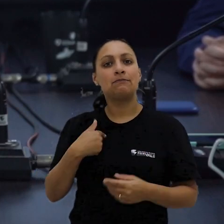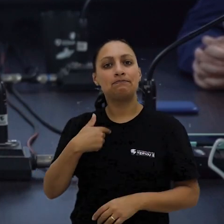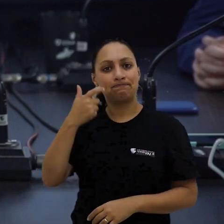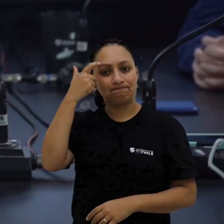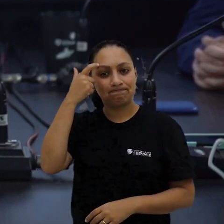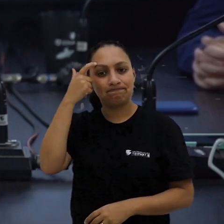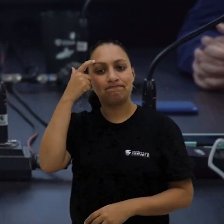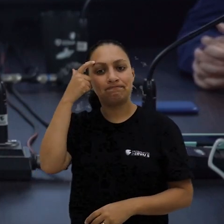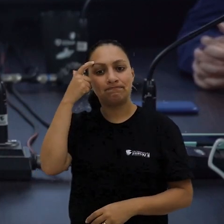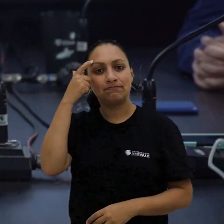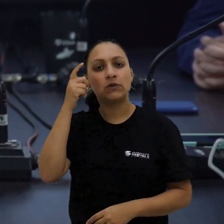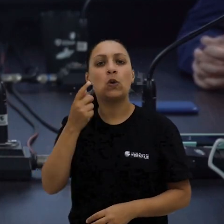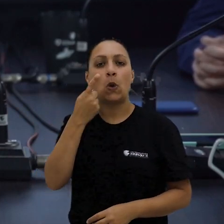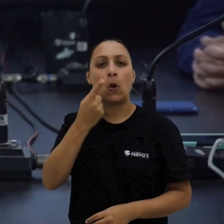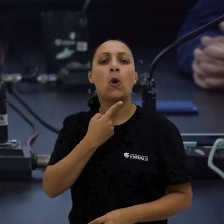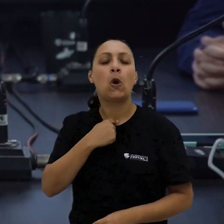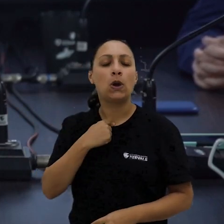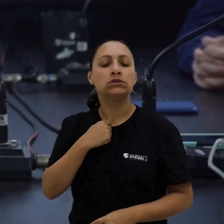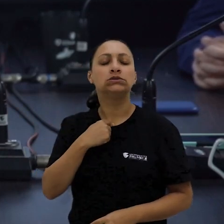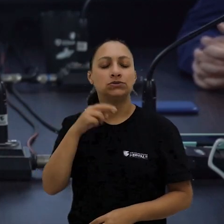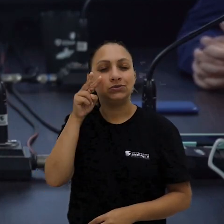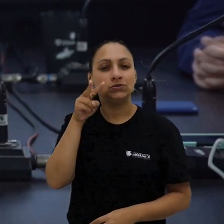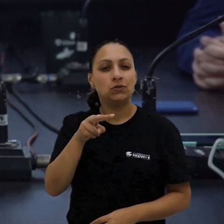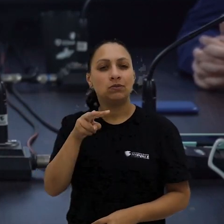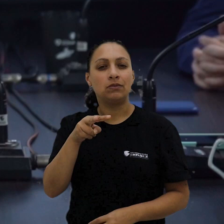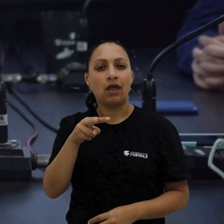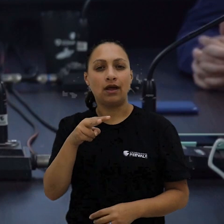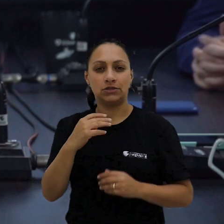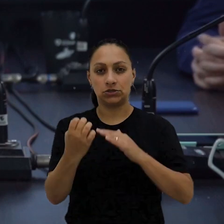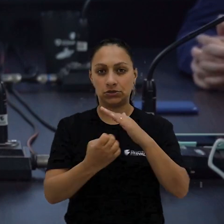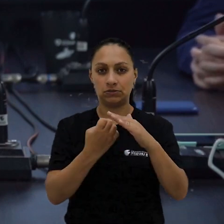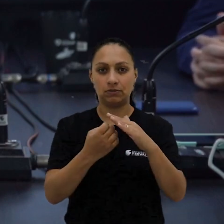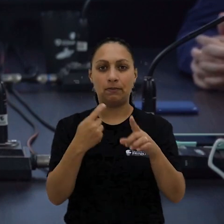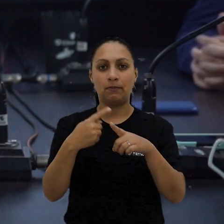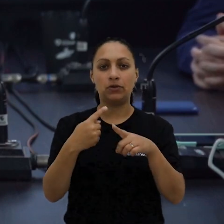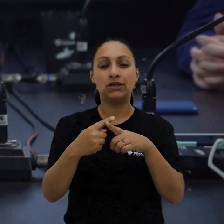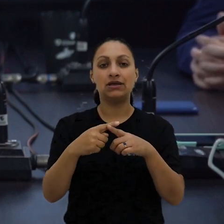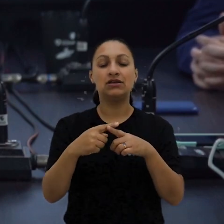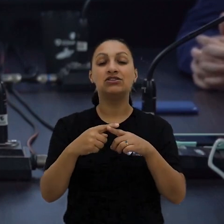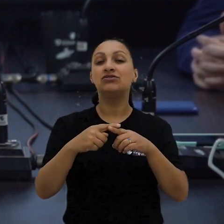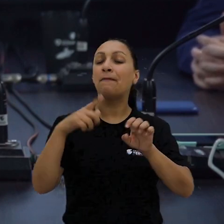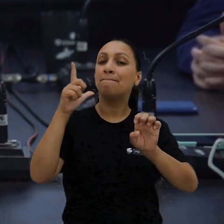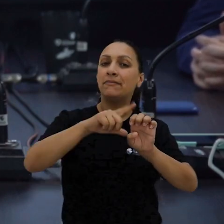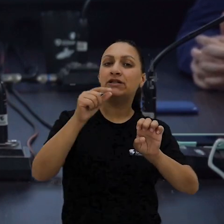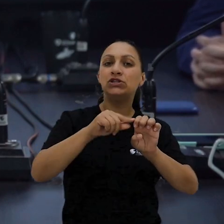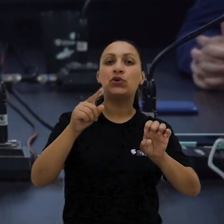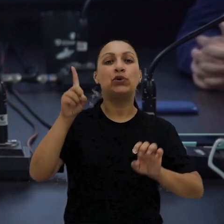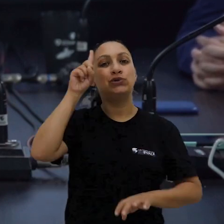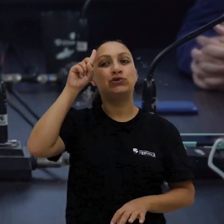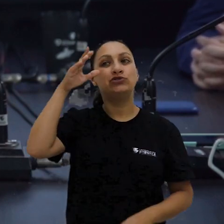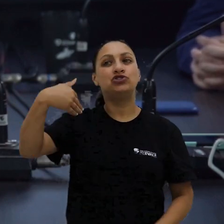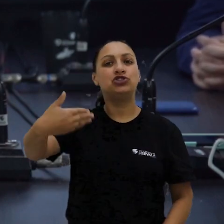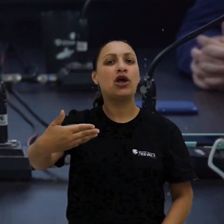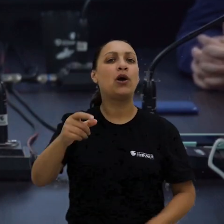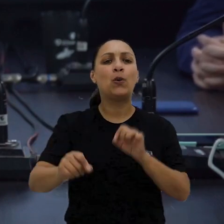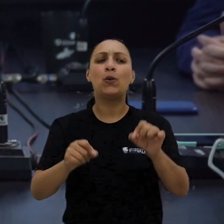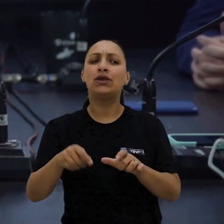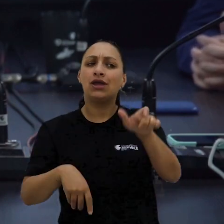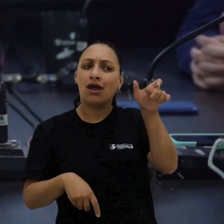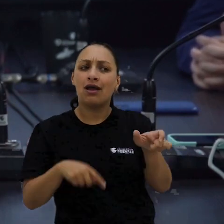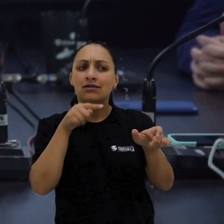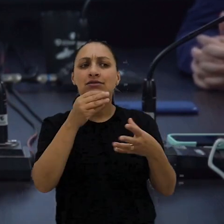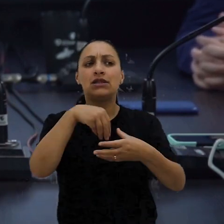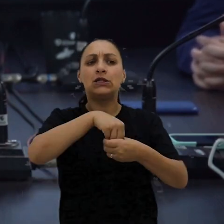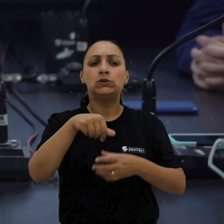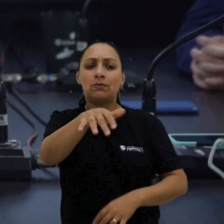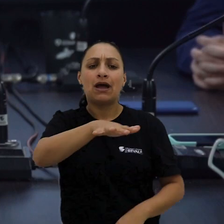gente gosta muito desse olhar do comitê de empresas, porque é a realidade do empreendedor no seu dia a dia, o que está fazendo